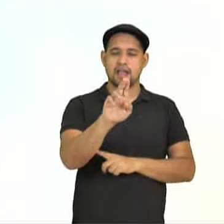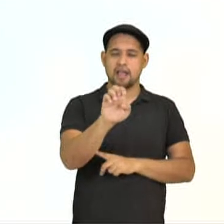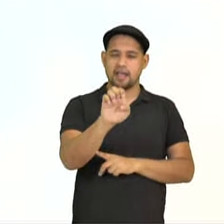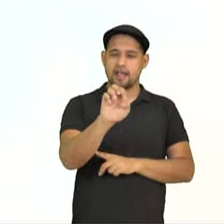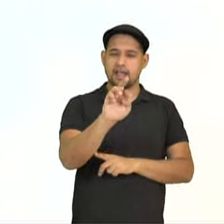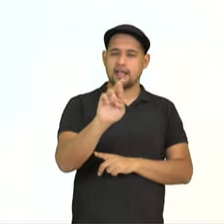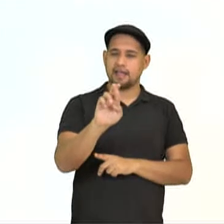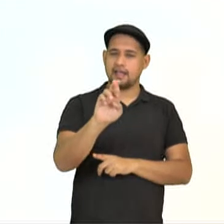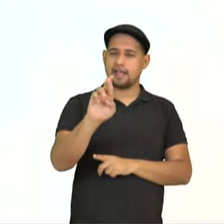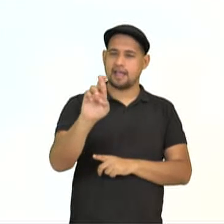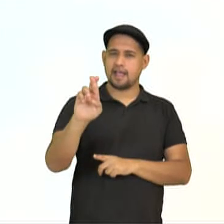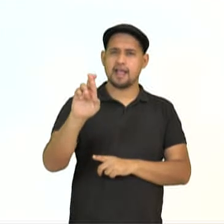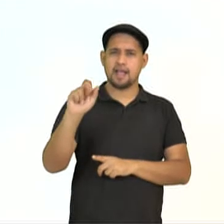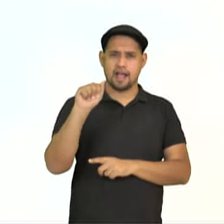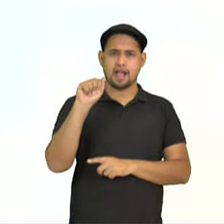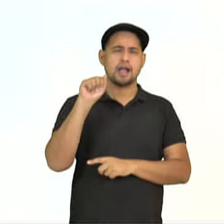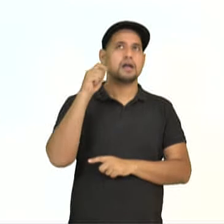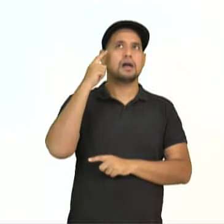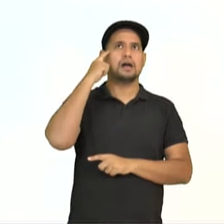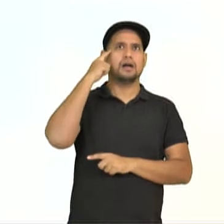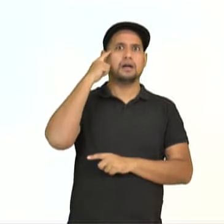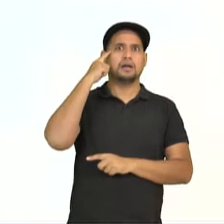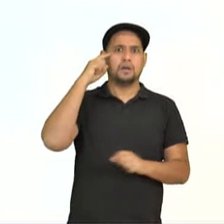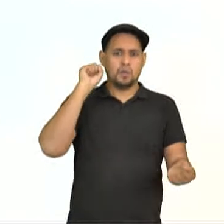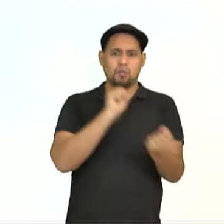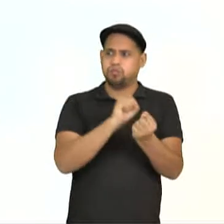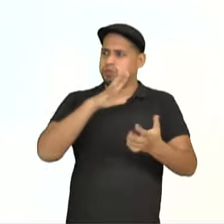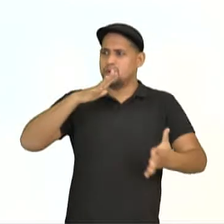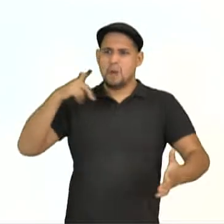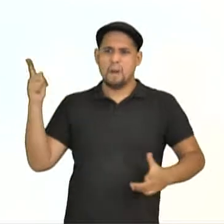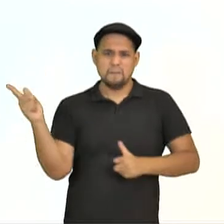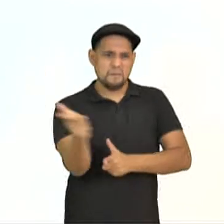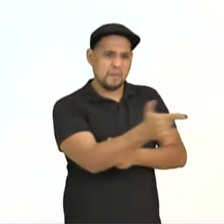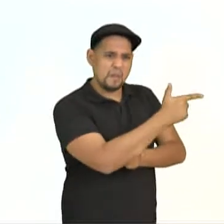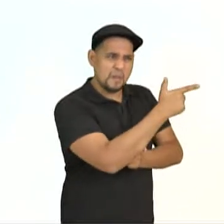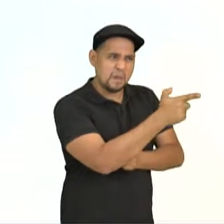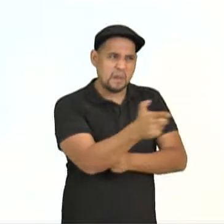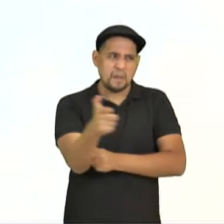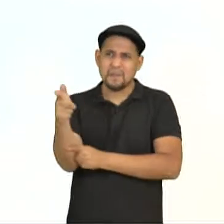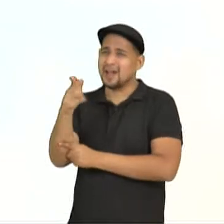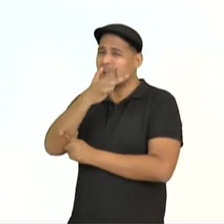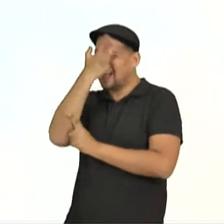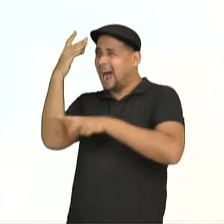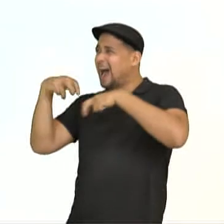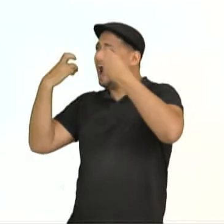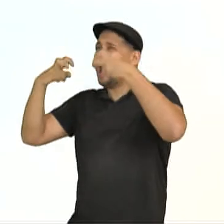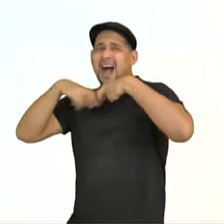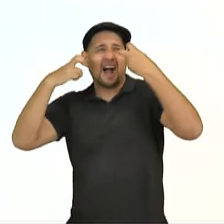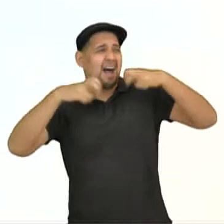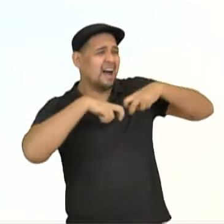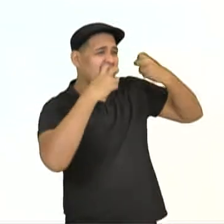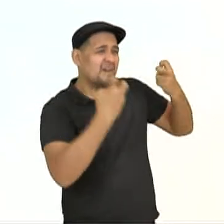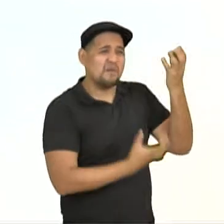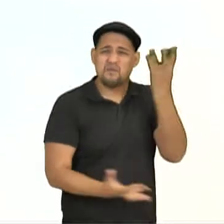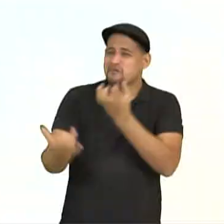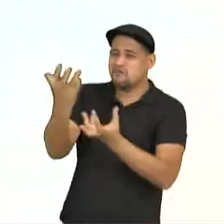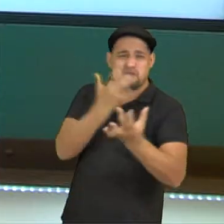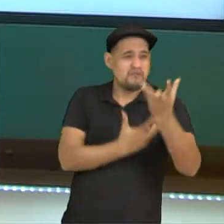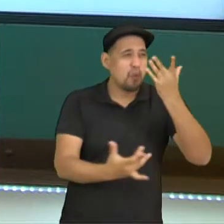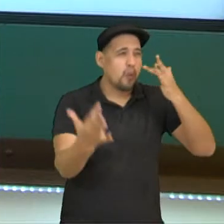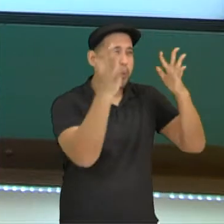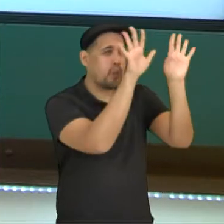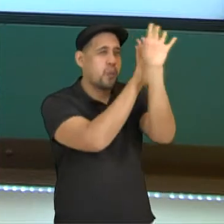guerra, geralmente nos vem à mente bombas, tiros, gritos desesperados, fogo,